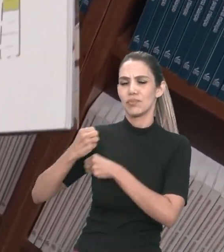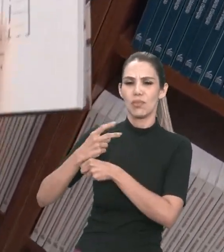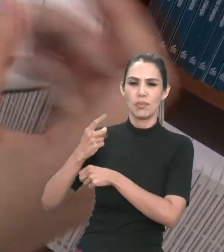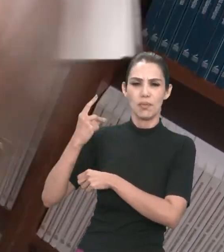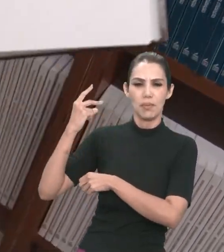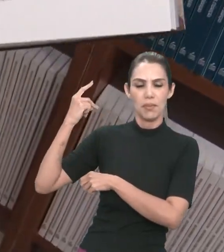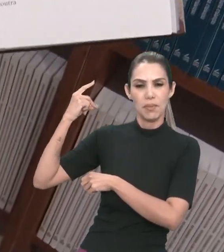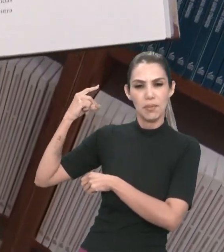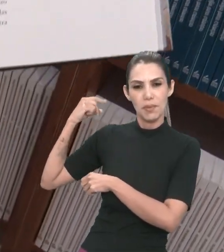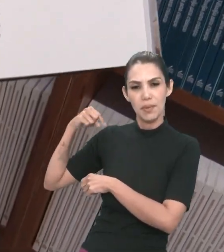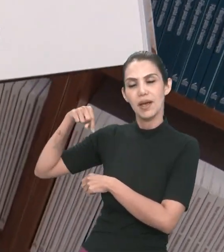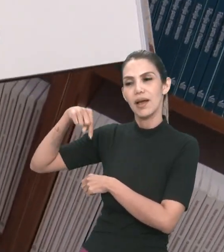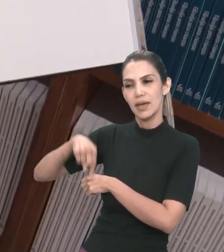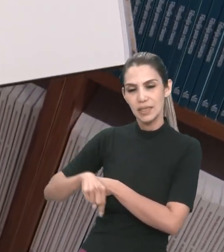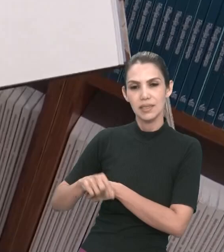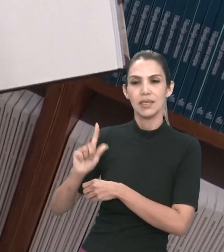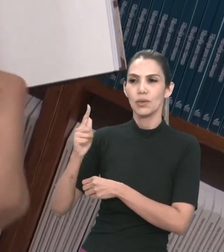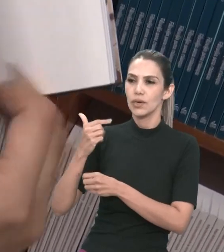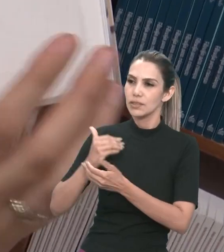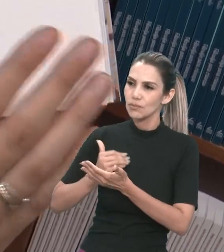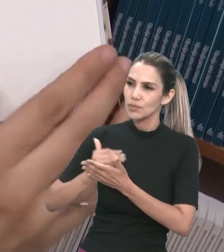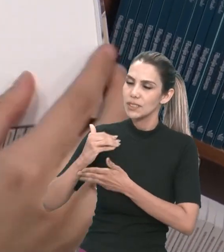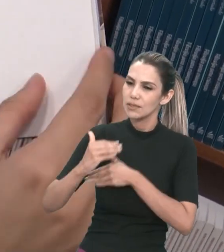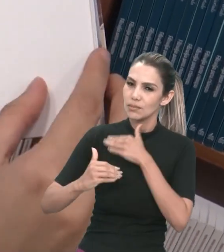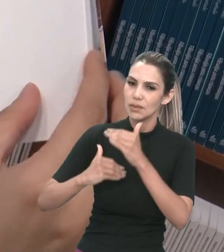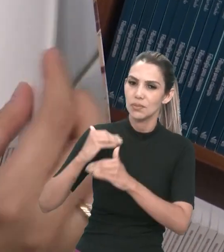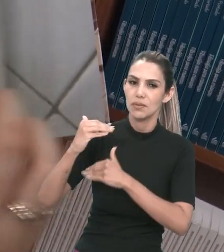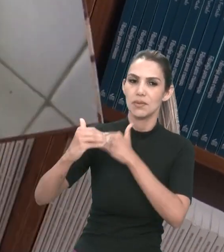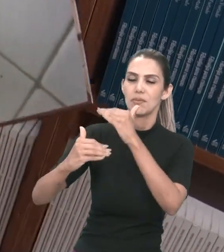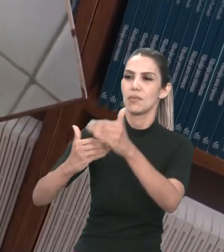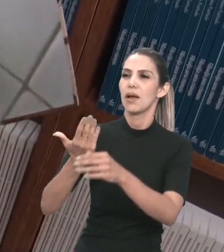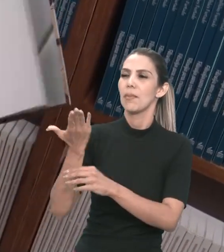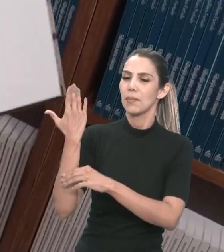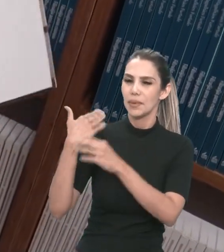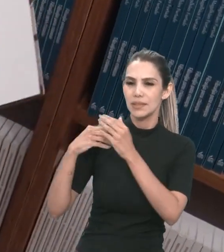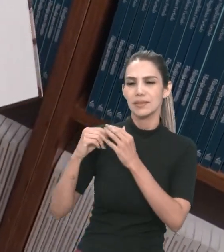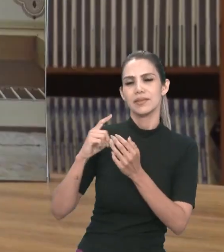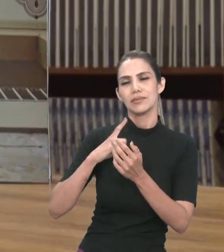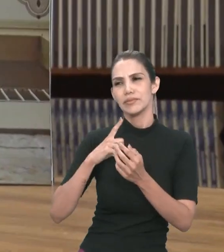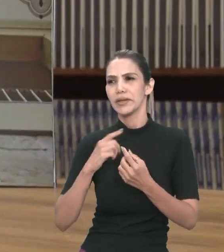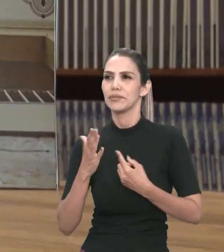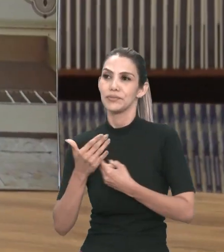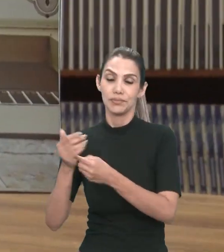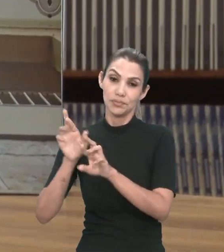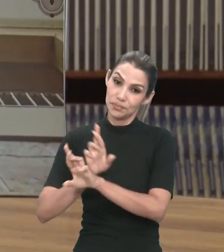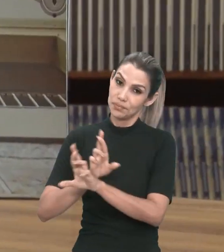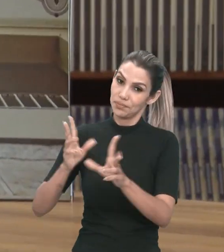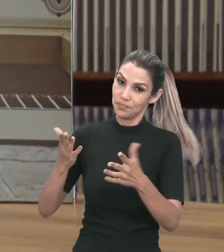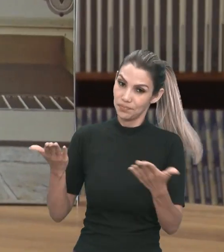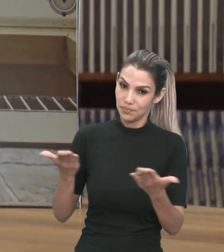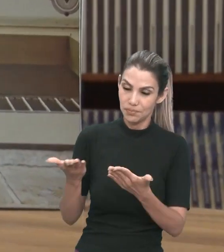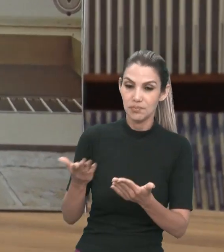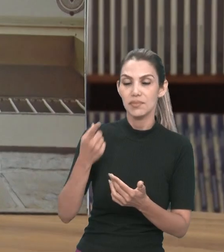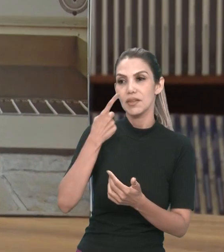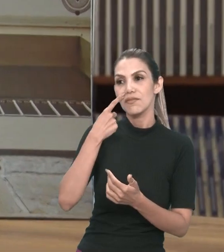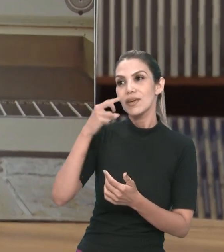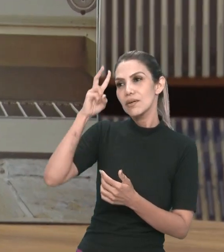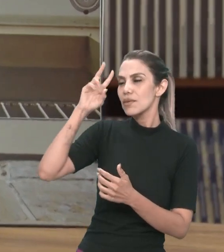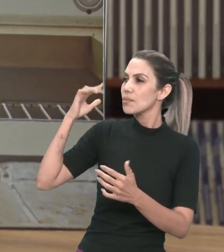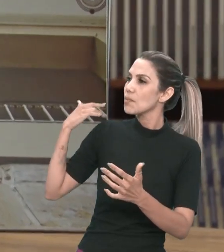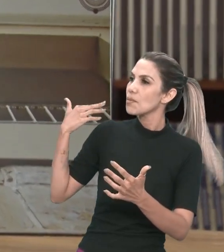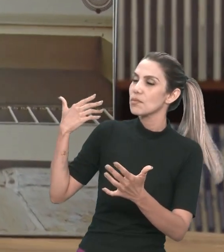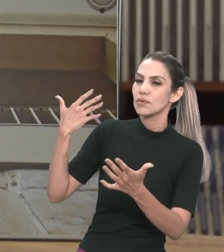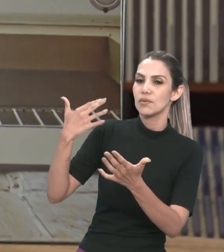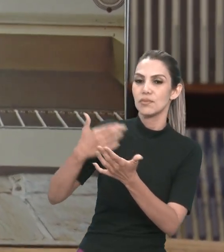goiana, com toda a tecnologia e inovação que havia naquele momento. A história e a importância desse